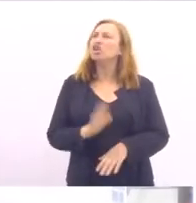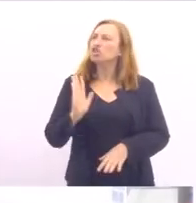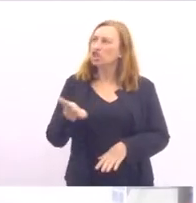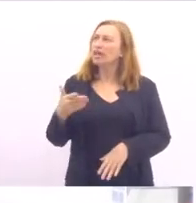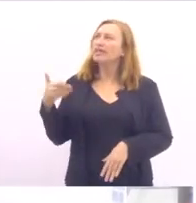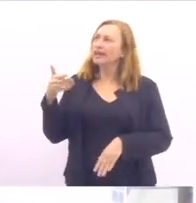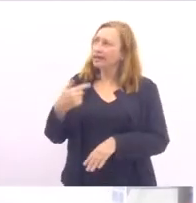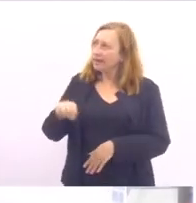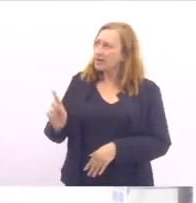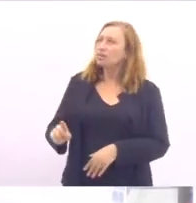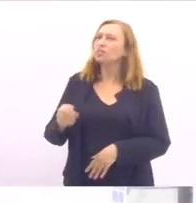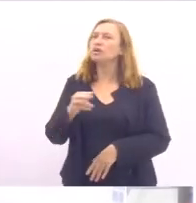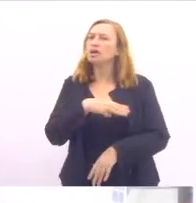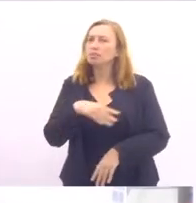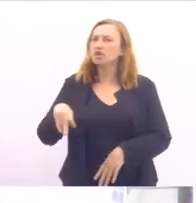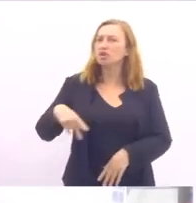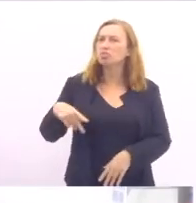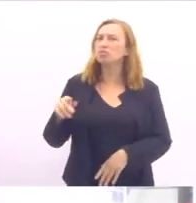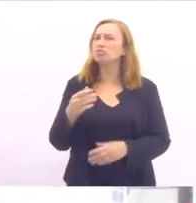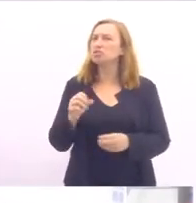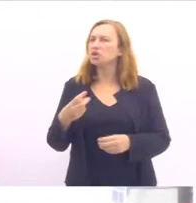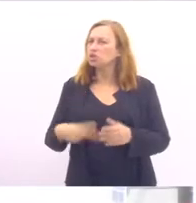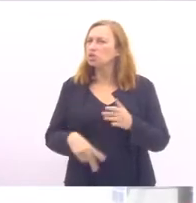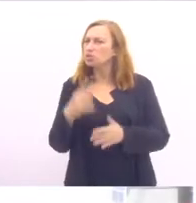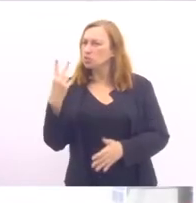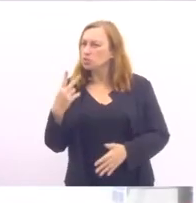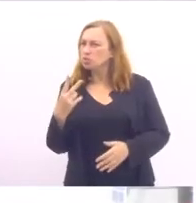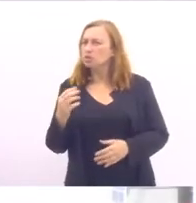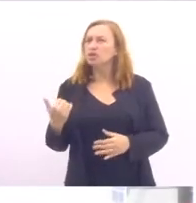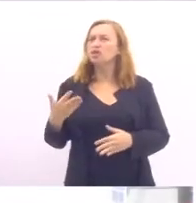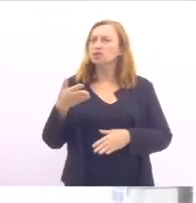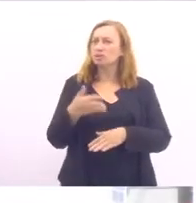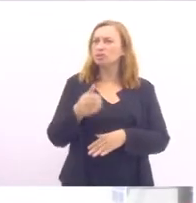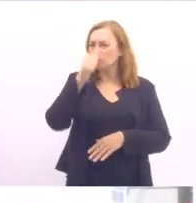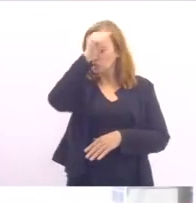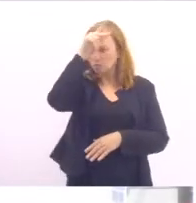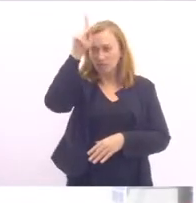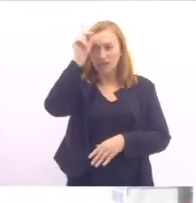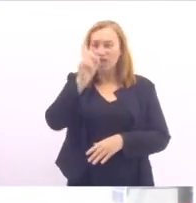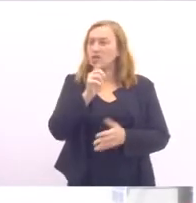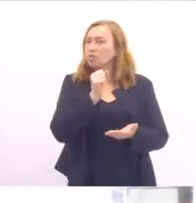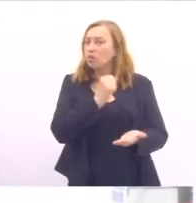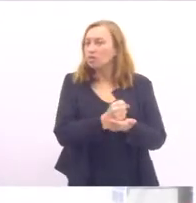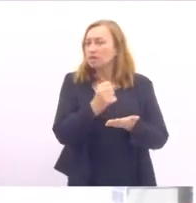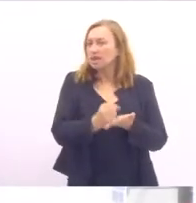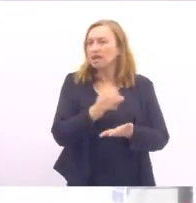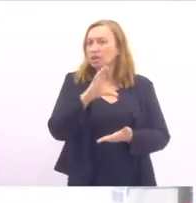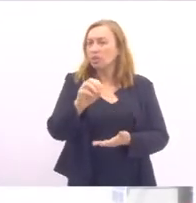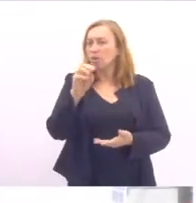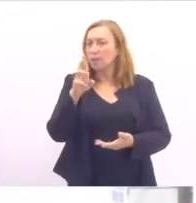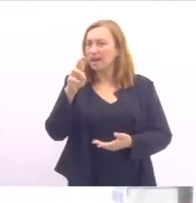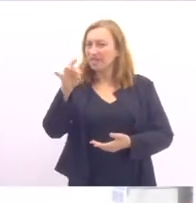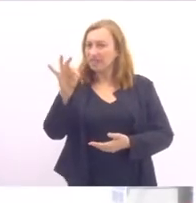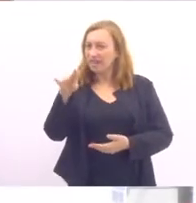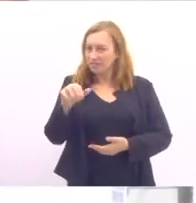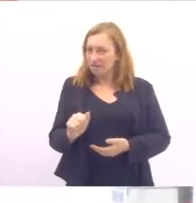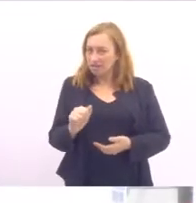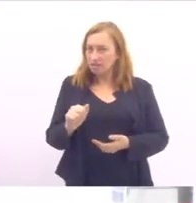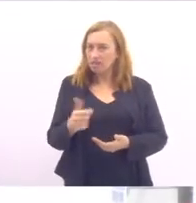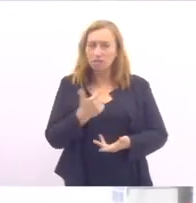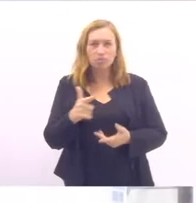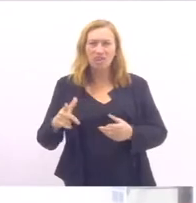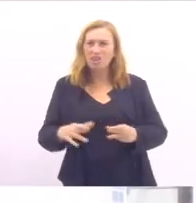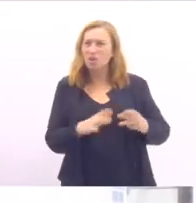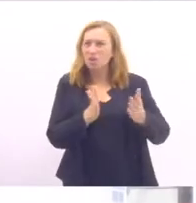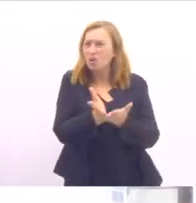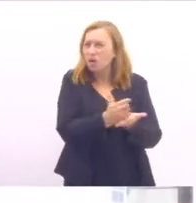no MP umas duas vezes em cima dos prefeitos que não contratam cooperativas. Não tem coleta seletiva. Olha